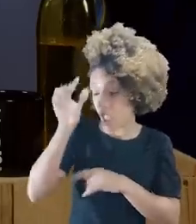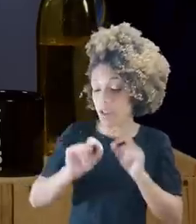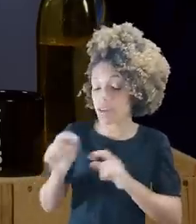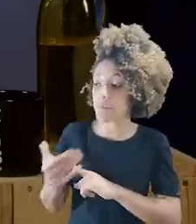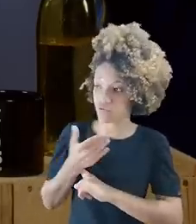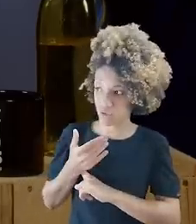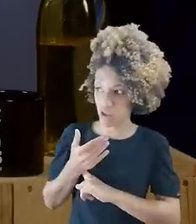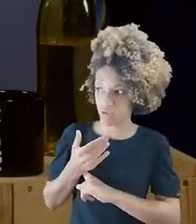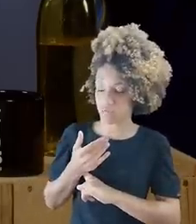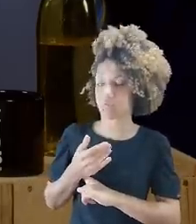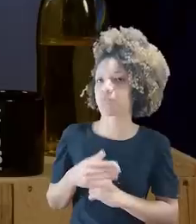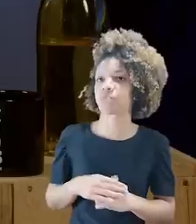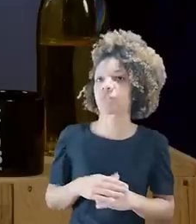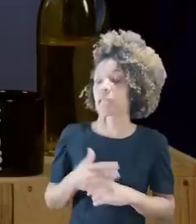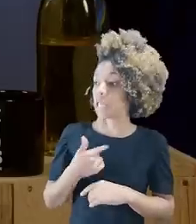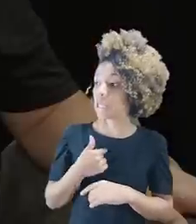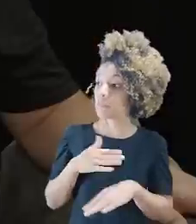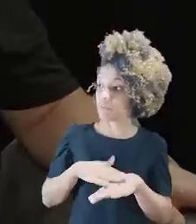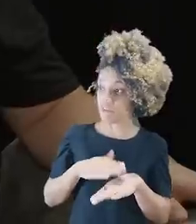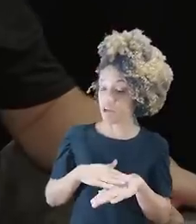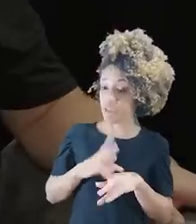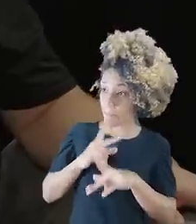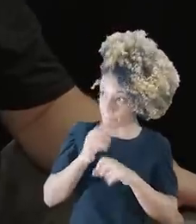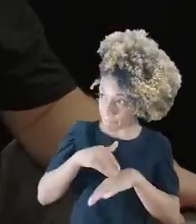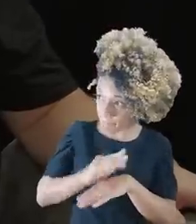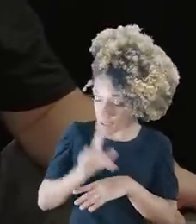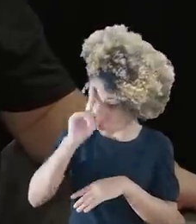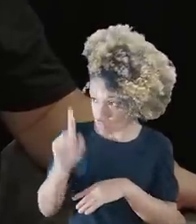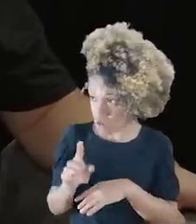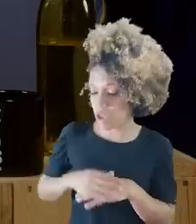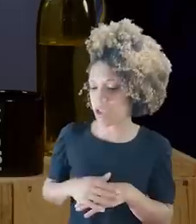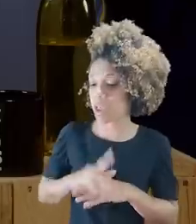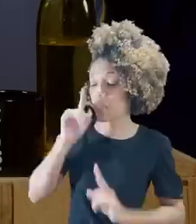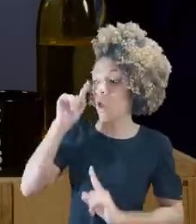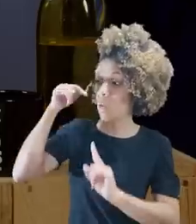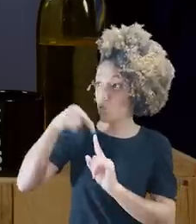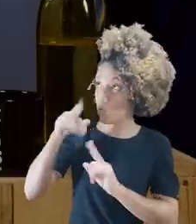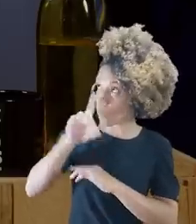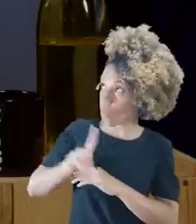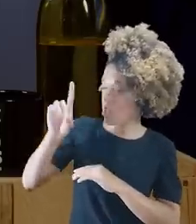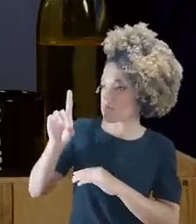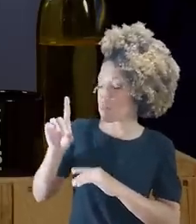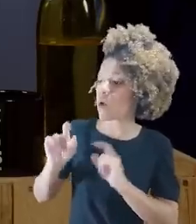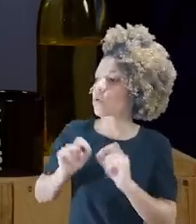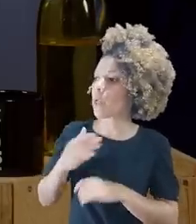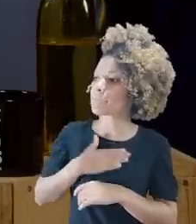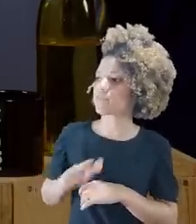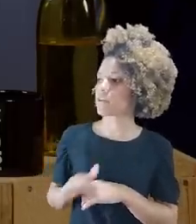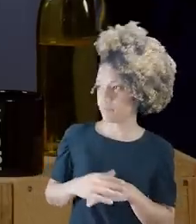veio de lá ela foi plantada e o que você tá fazendo com o seu filho é com certeza meu filho meu